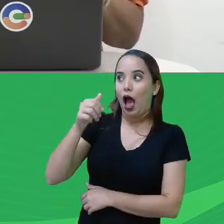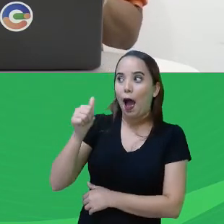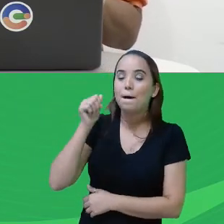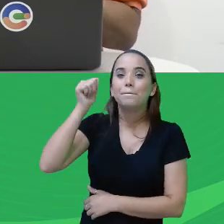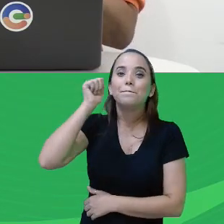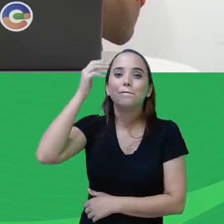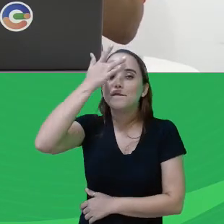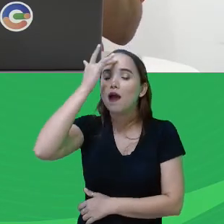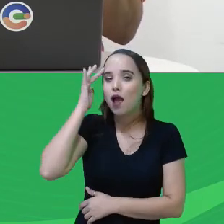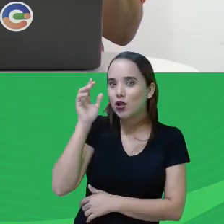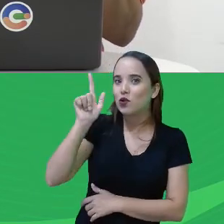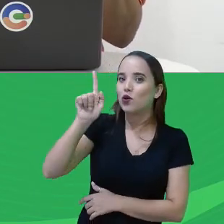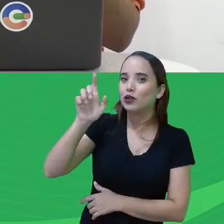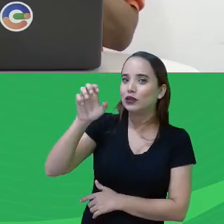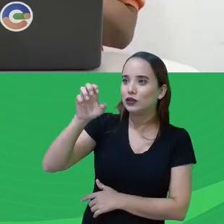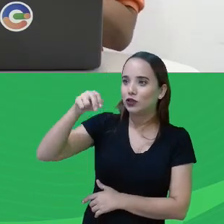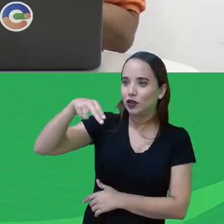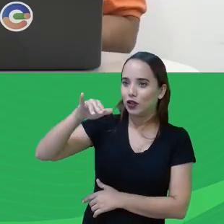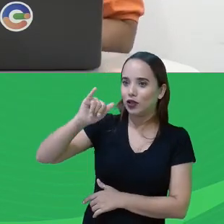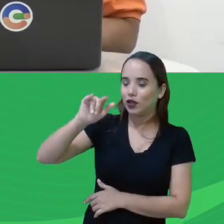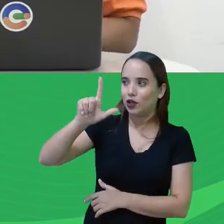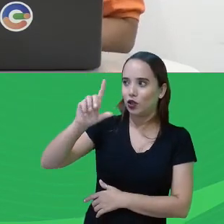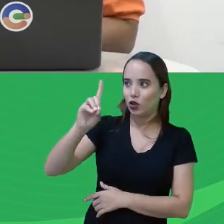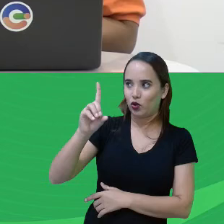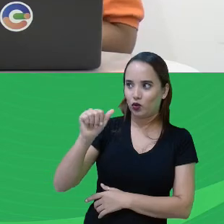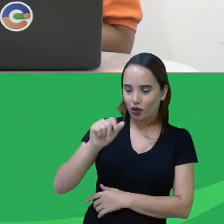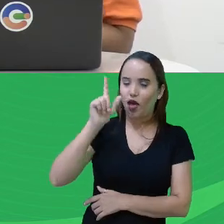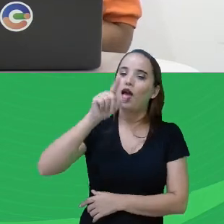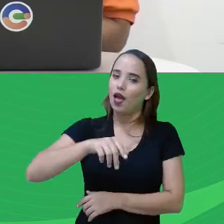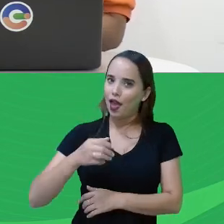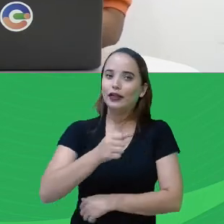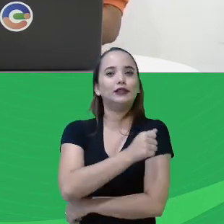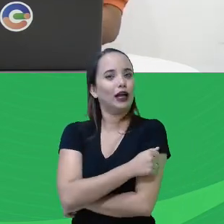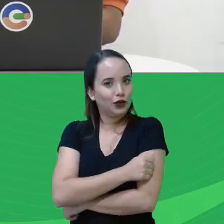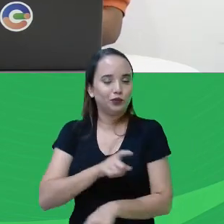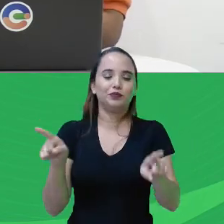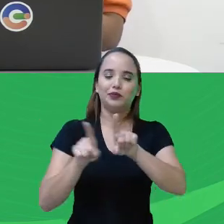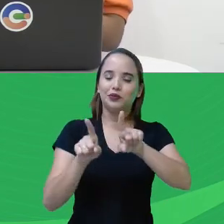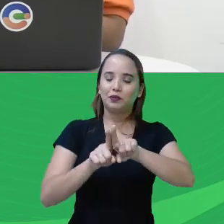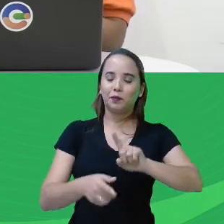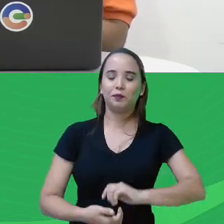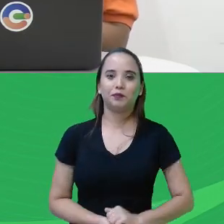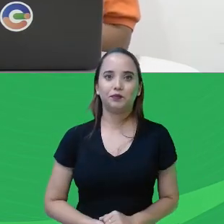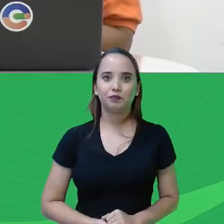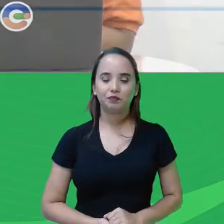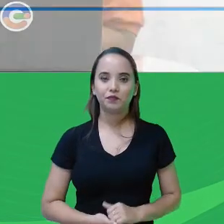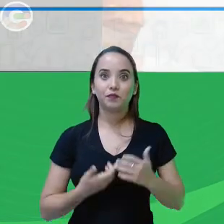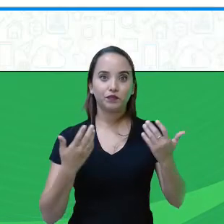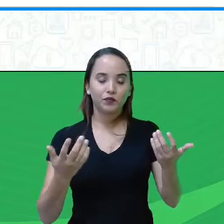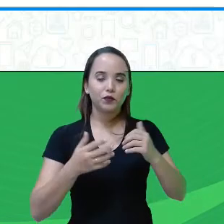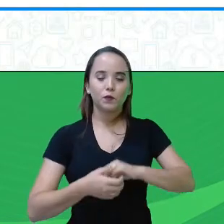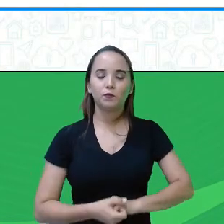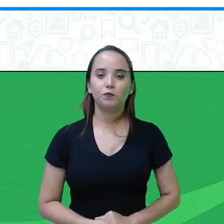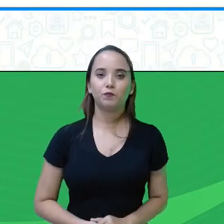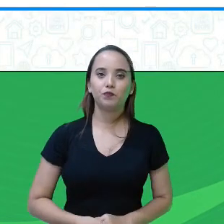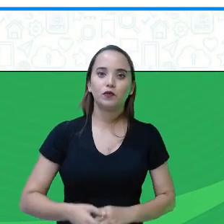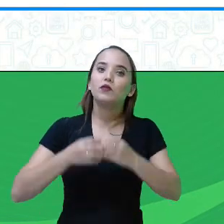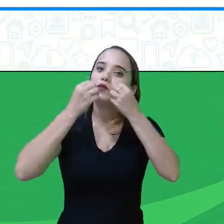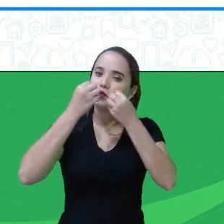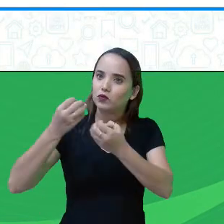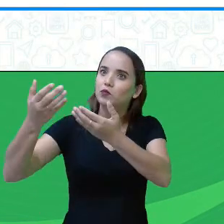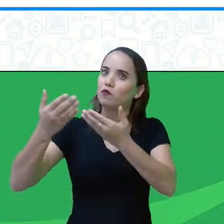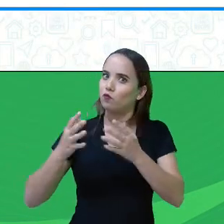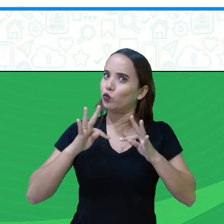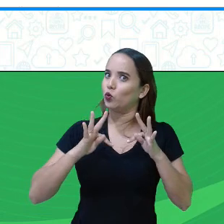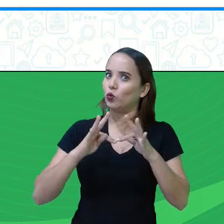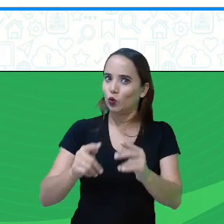tá? Não é professora também? Não, quem sabe vai ser, né? Eu me confundi aqui, mas a Genilda é estudante também. Então, sejam bem-vindos e eu